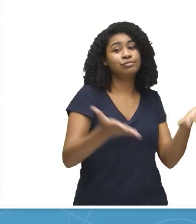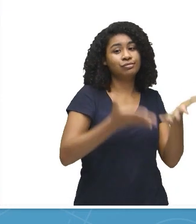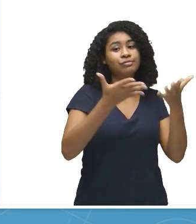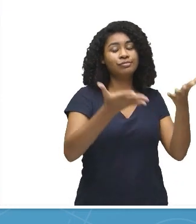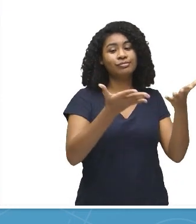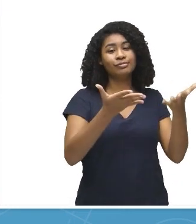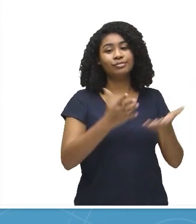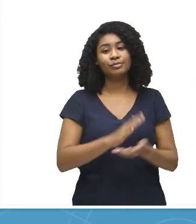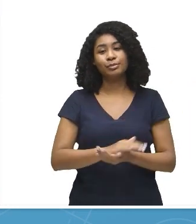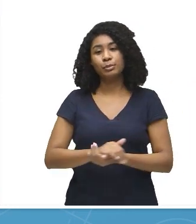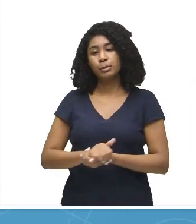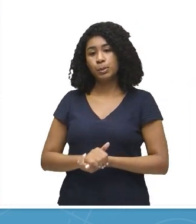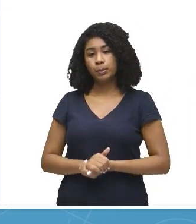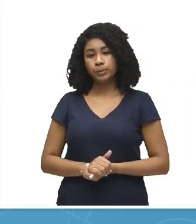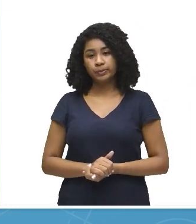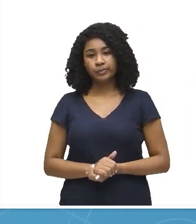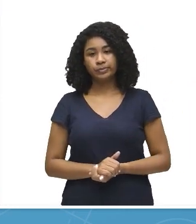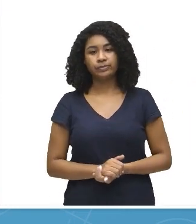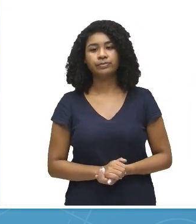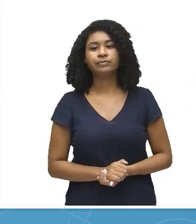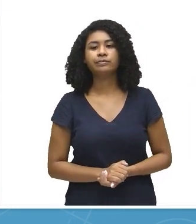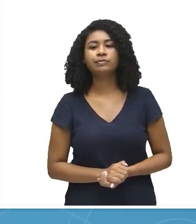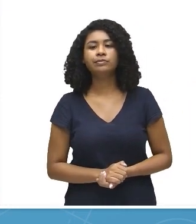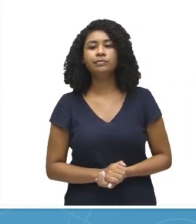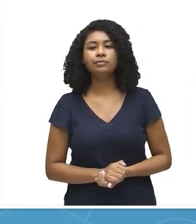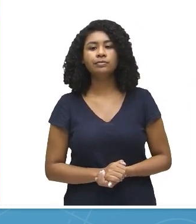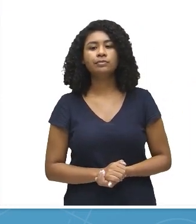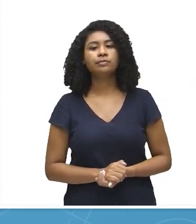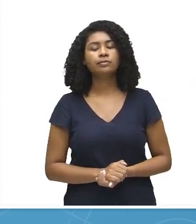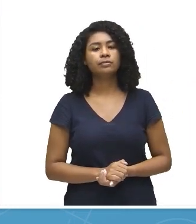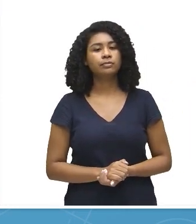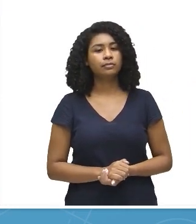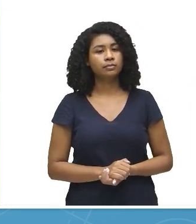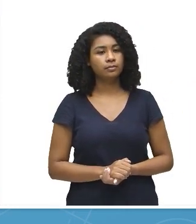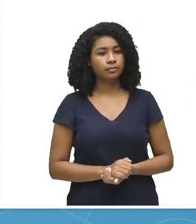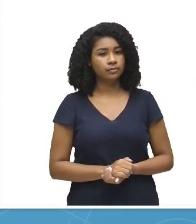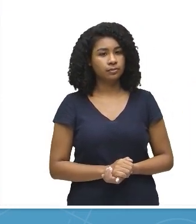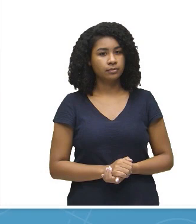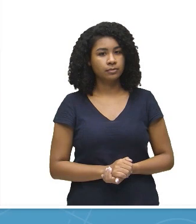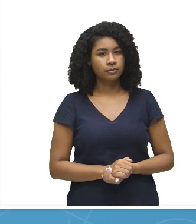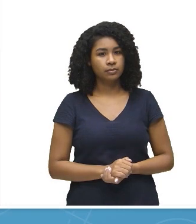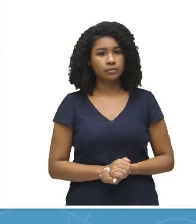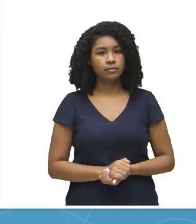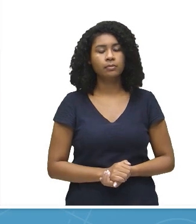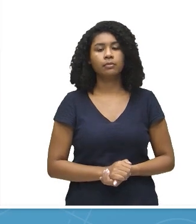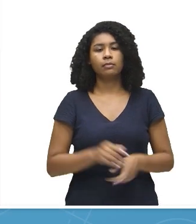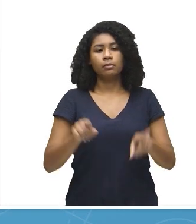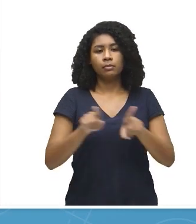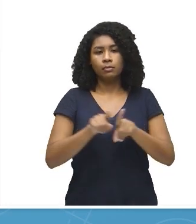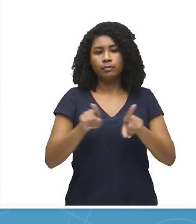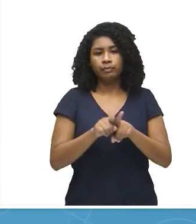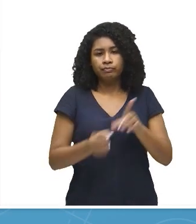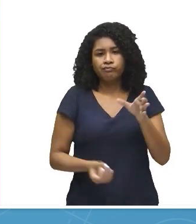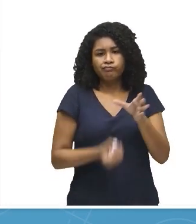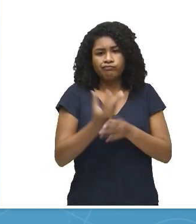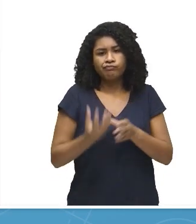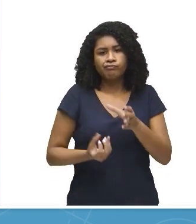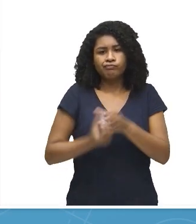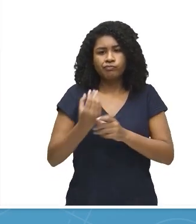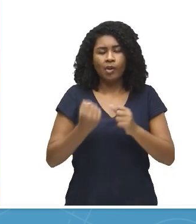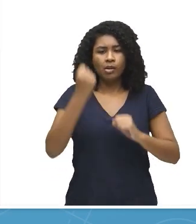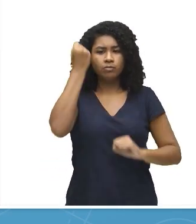esse conhecimento para o Brasil. Aí temos a implementação da indústria de transformação, lembra que a gente